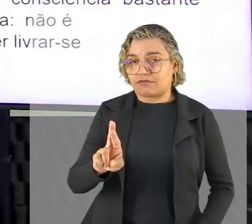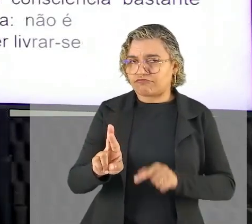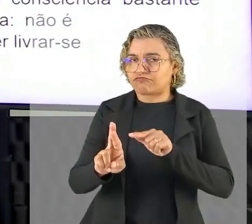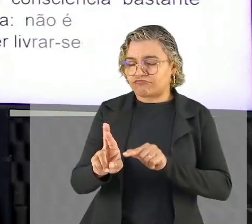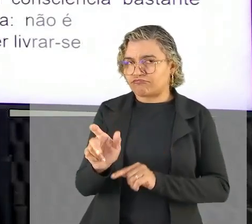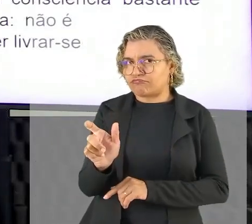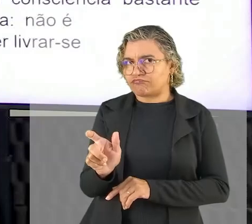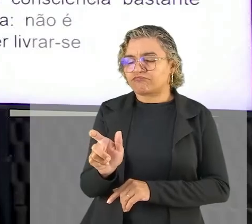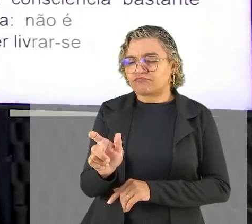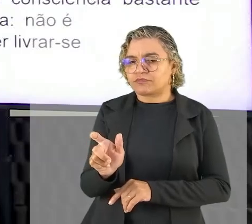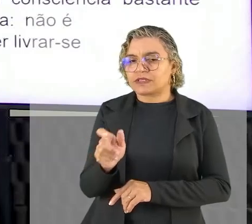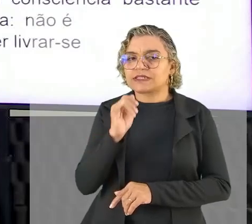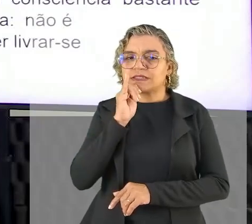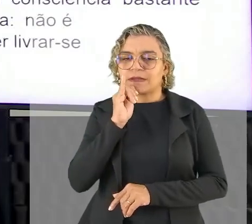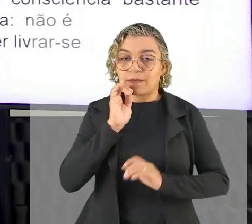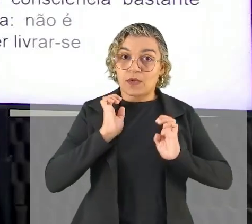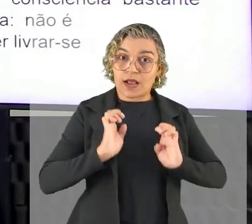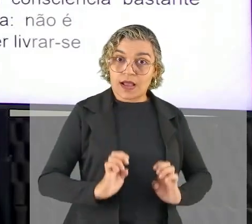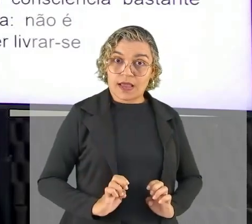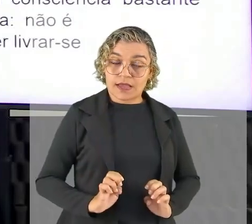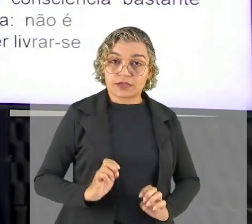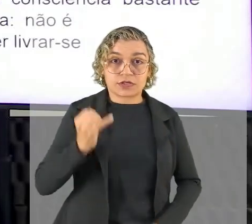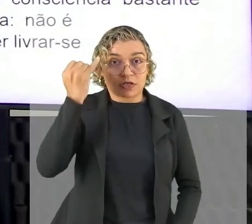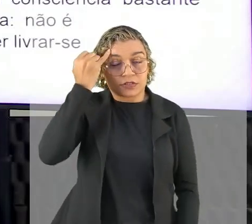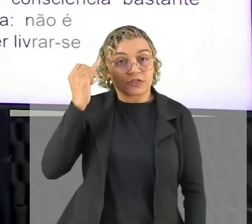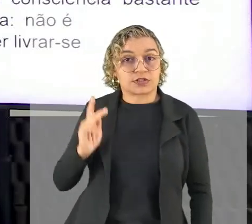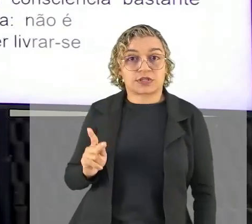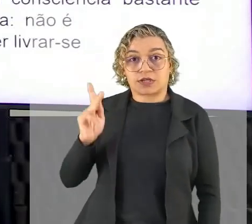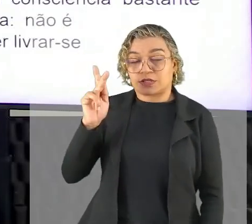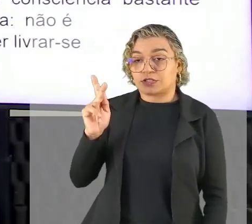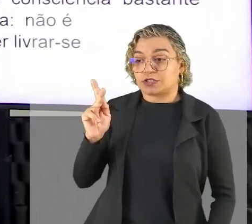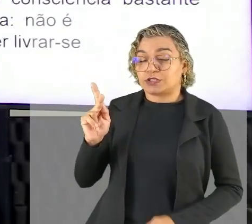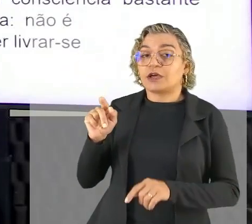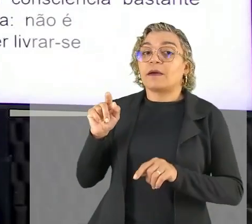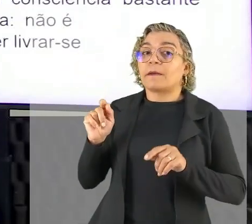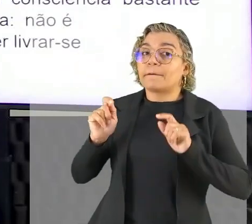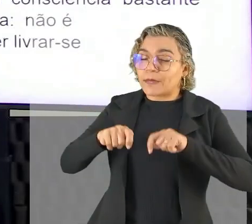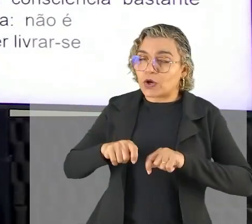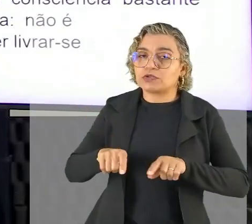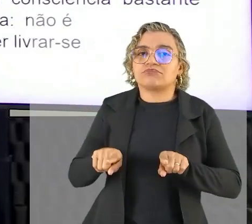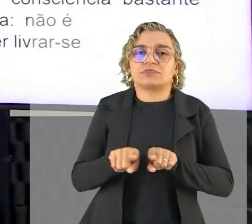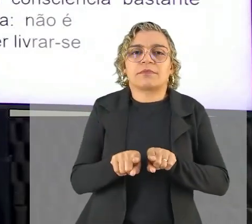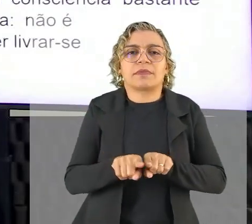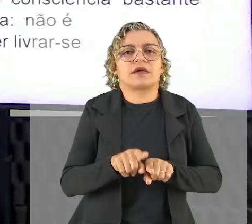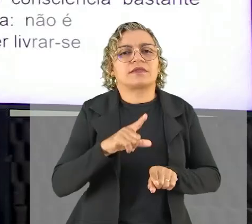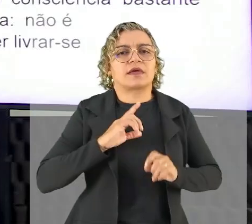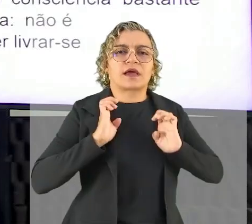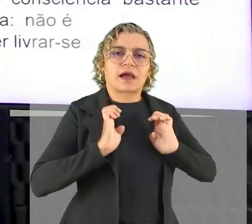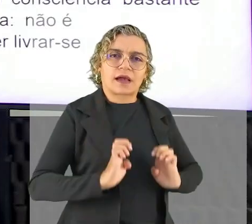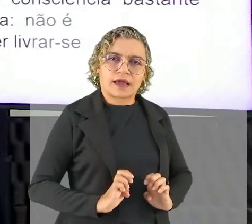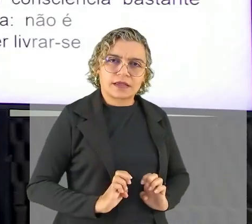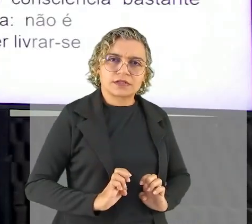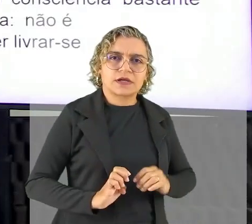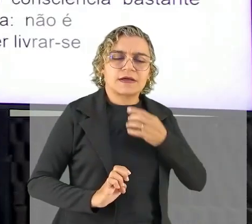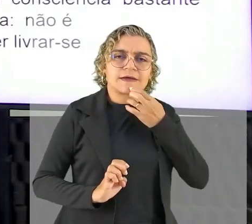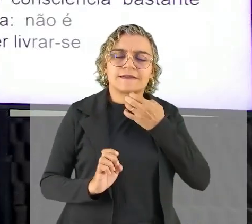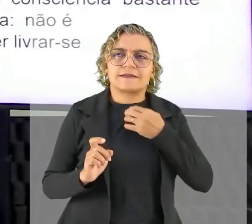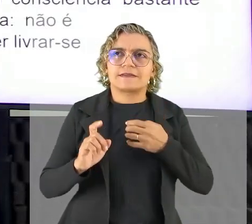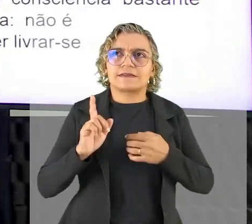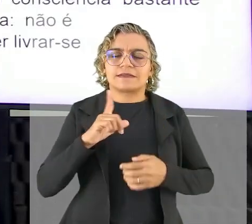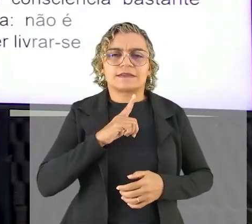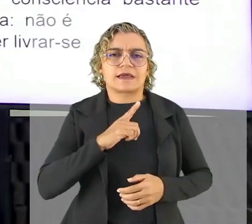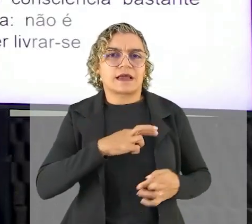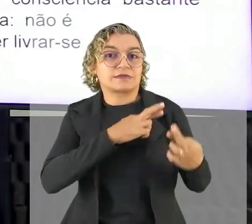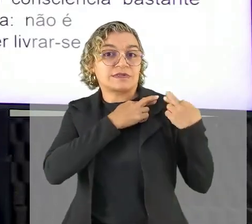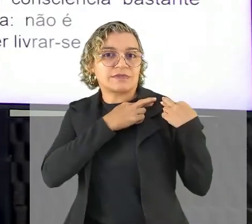quando a gente fala da ética kantiana, ela pode ser também caracterizada como a ética do dever, porque